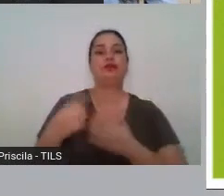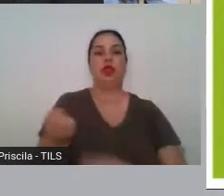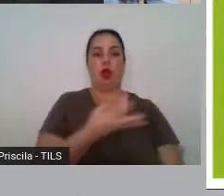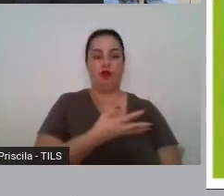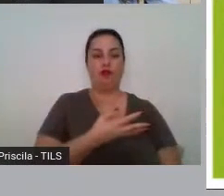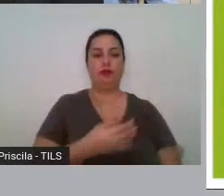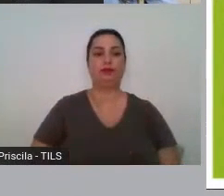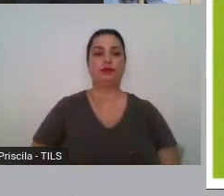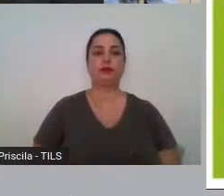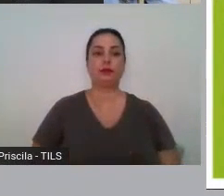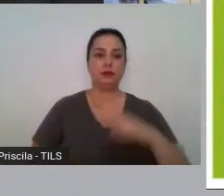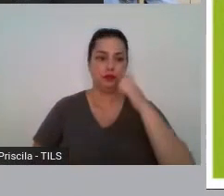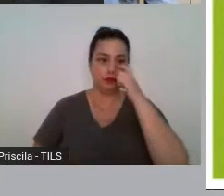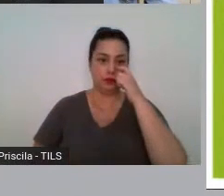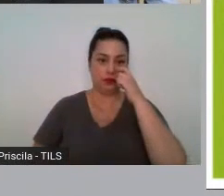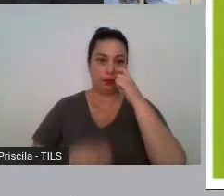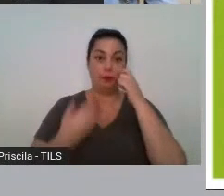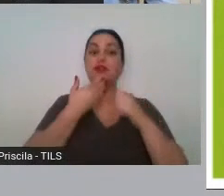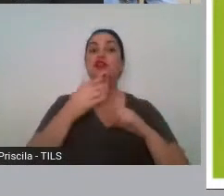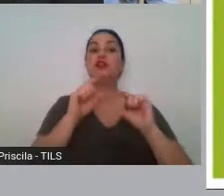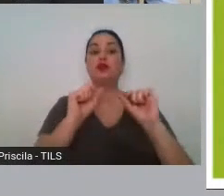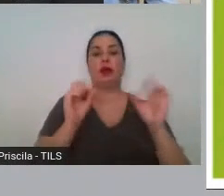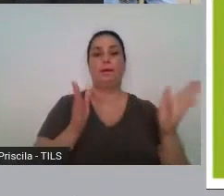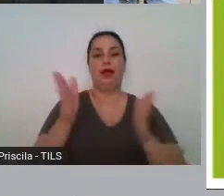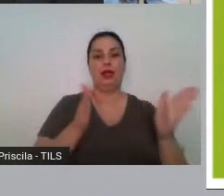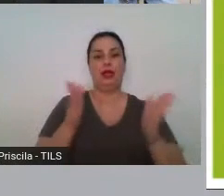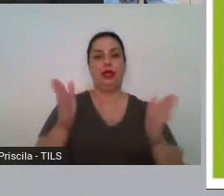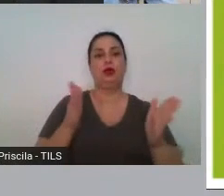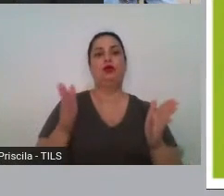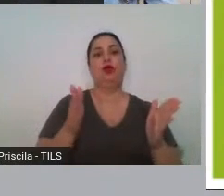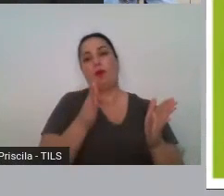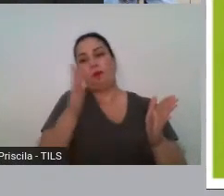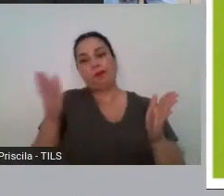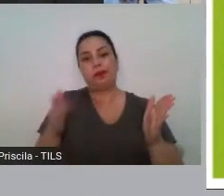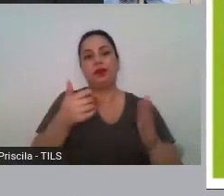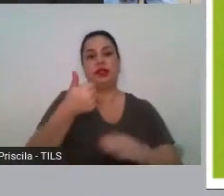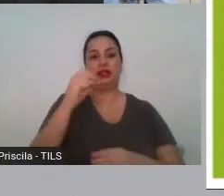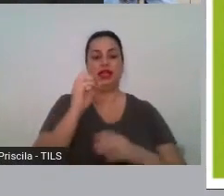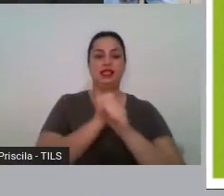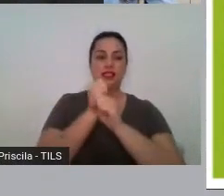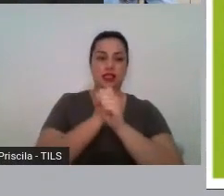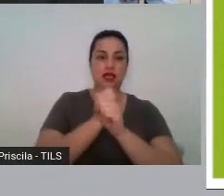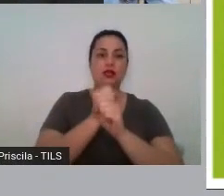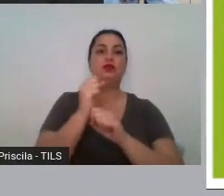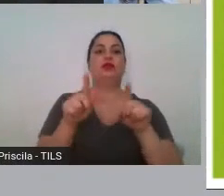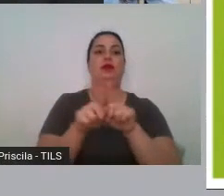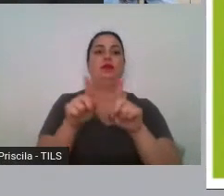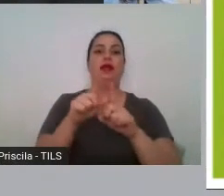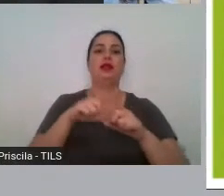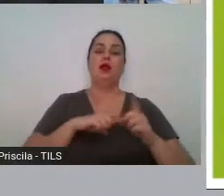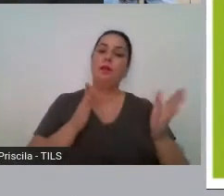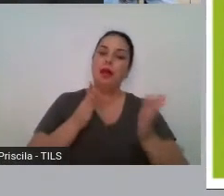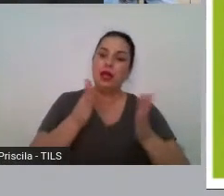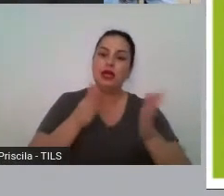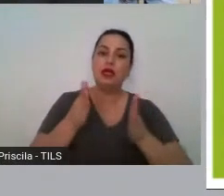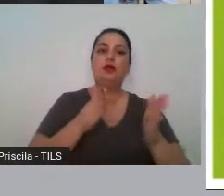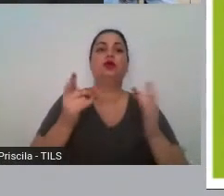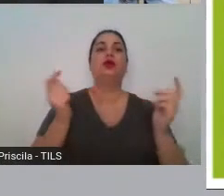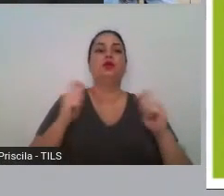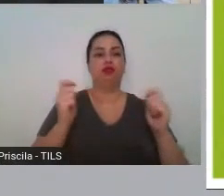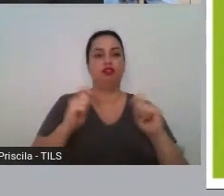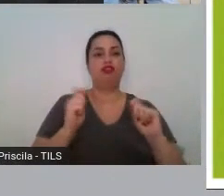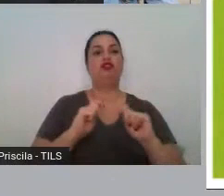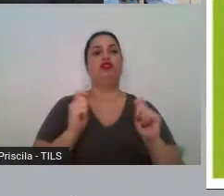10 anos, sendo 4 por carência. Então, olha só, em 2016 nós tivemos adesão ao PAF, que é o Programa de